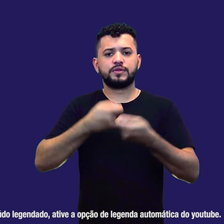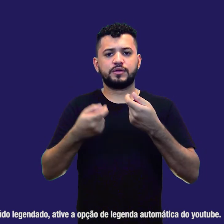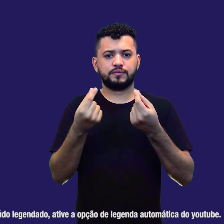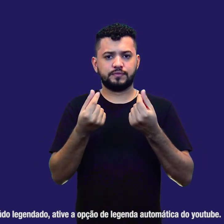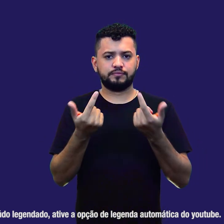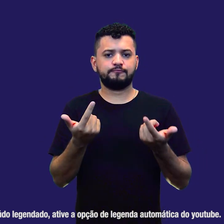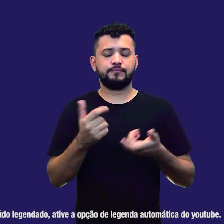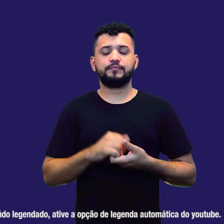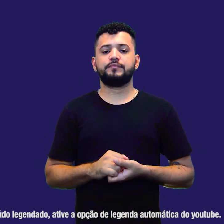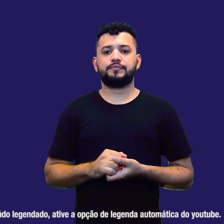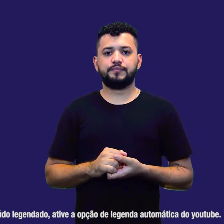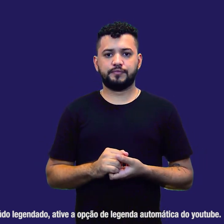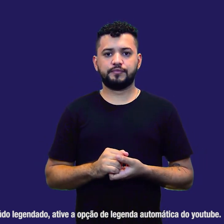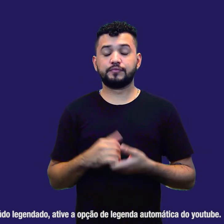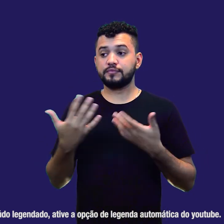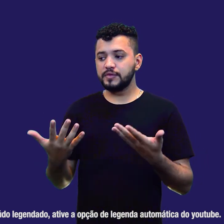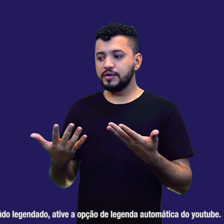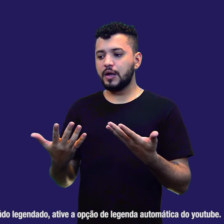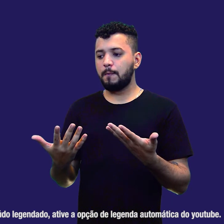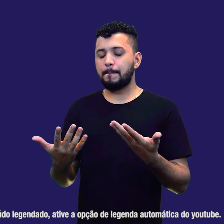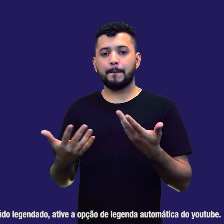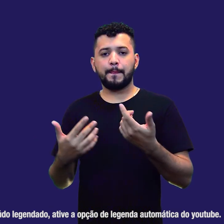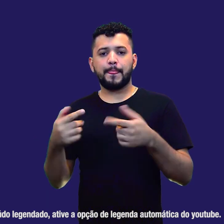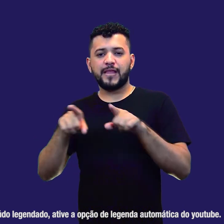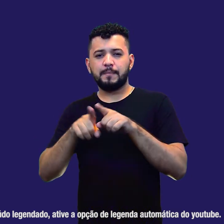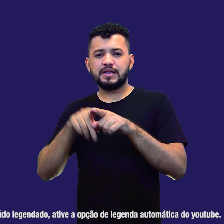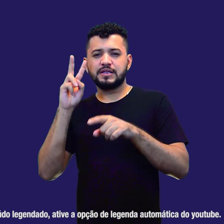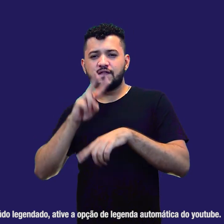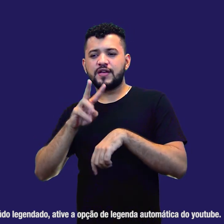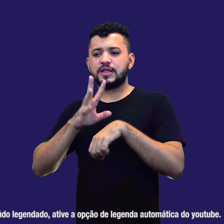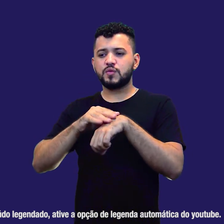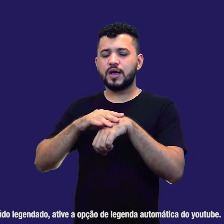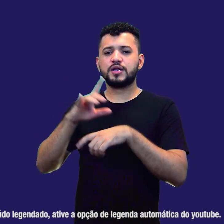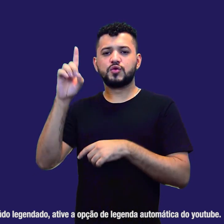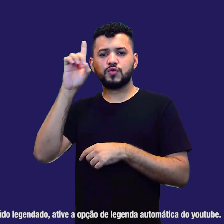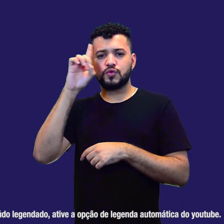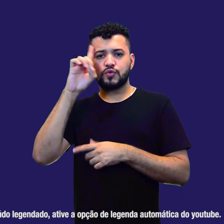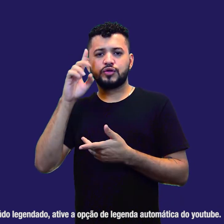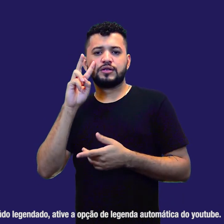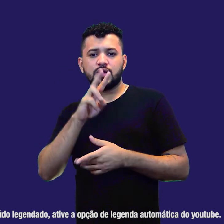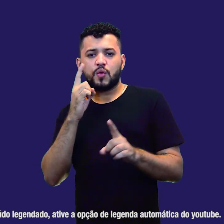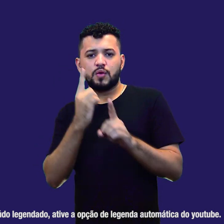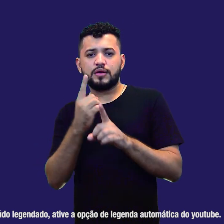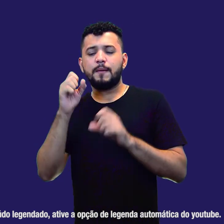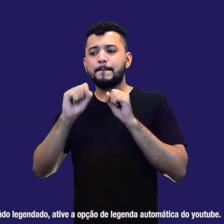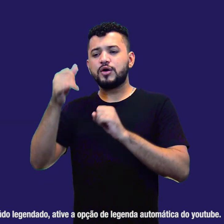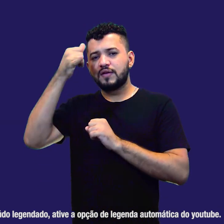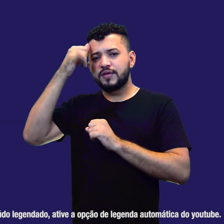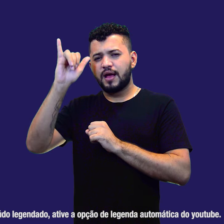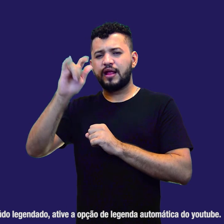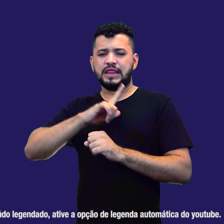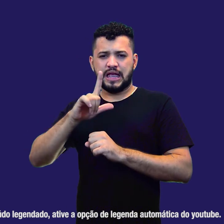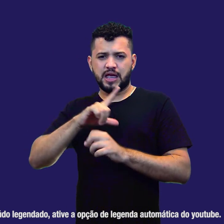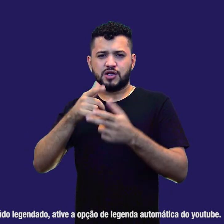dos casos aí, por exemplo, que você citou, que você lida diariamente aí, de doenças que poderiam ter sido evitadas, tem muitos desses